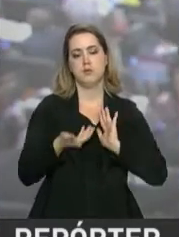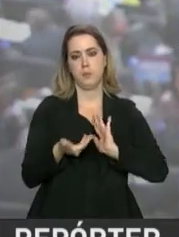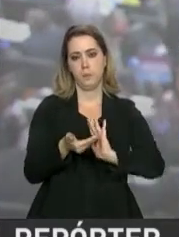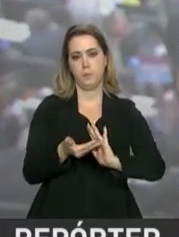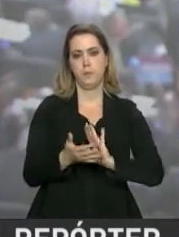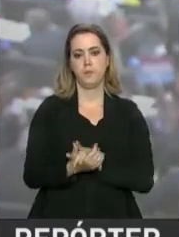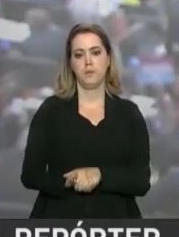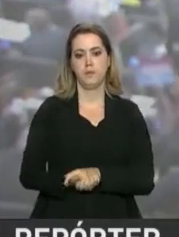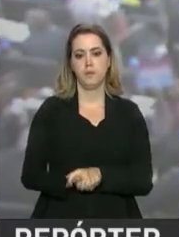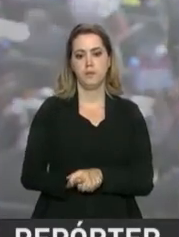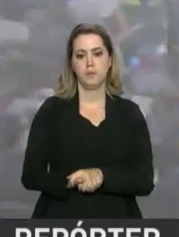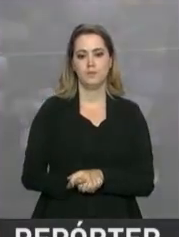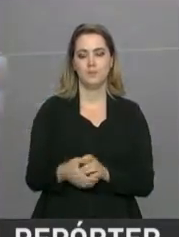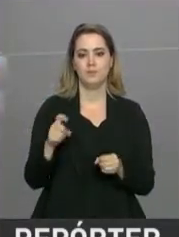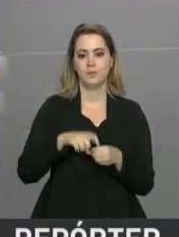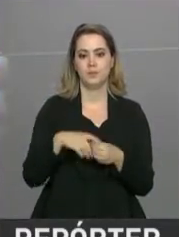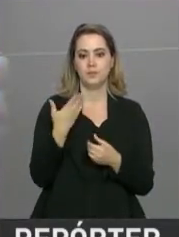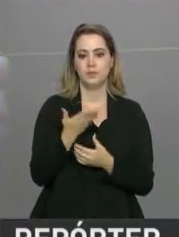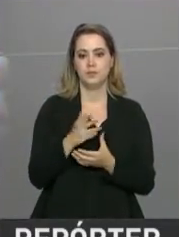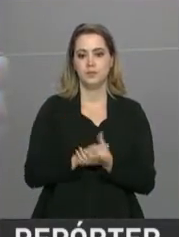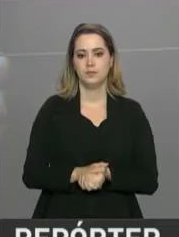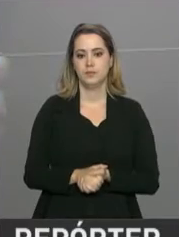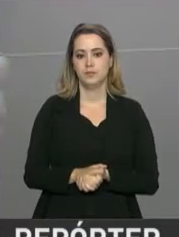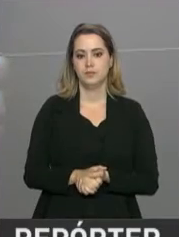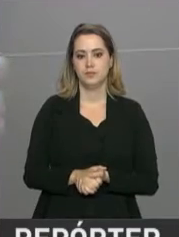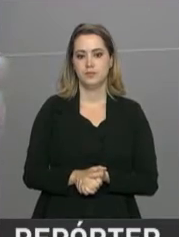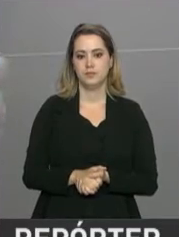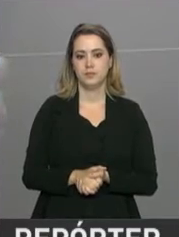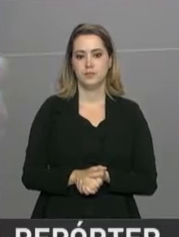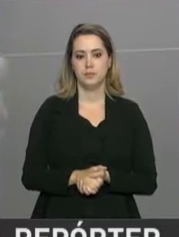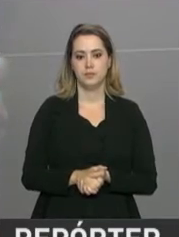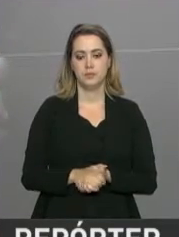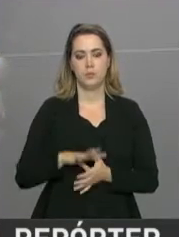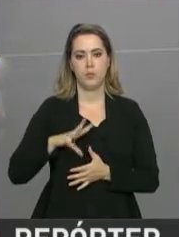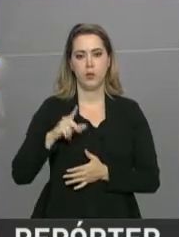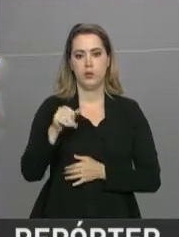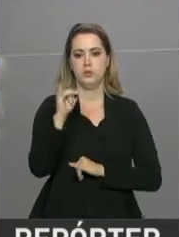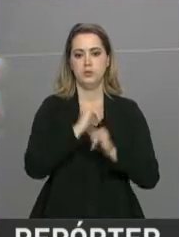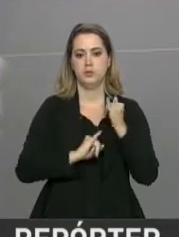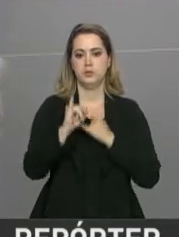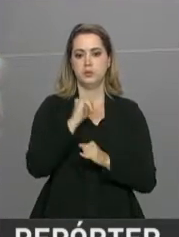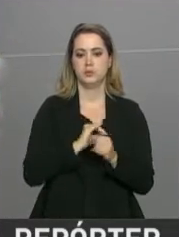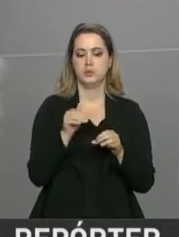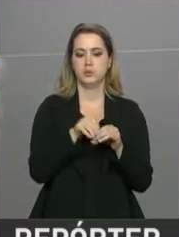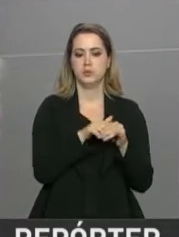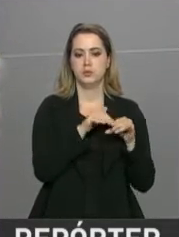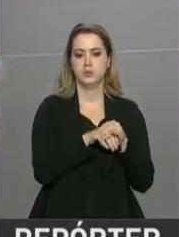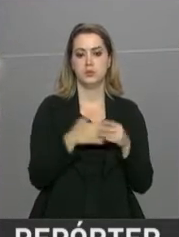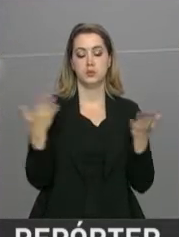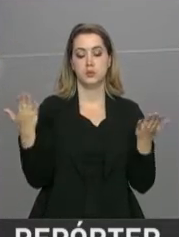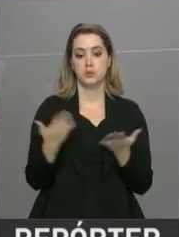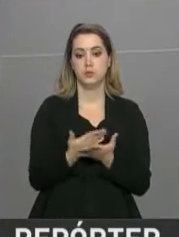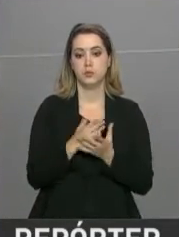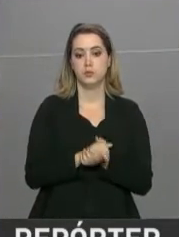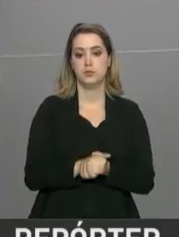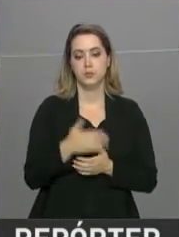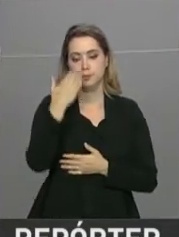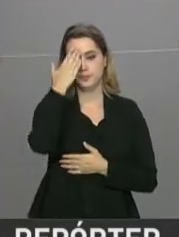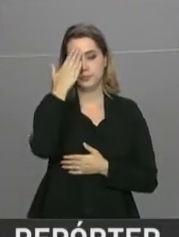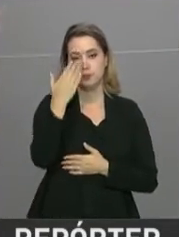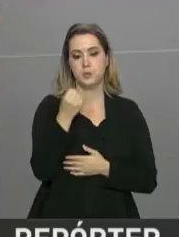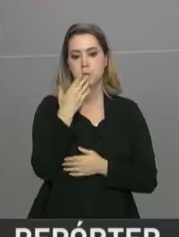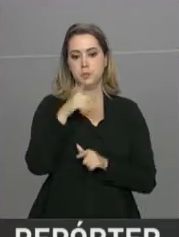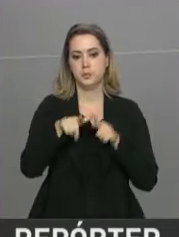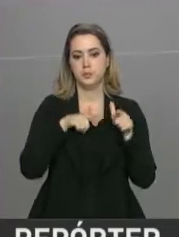Câmara. Eu volto com você no estúdio, Zé Luiz. Paulo Lassalvia trazendo todas as informações da votação da PEC dos gastos públicos. Muito obrigado,